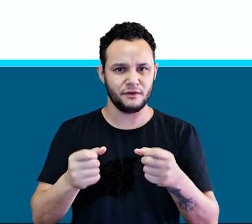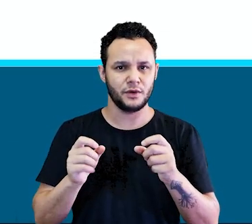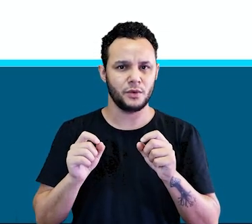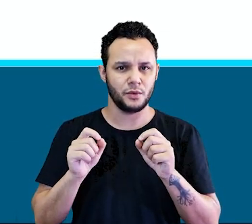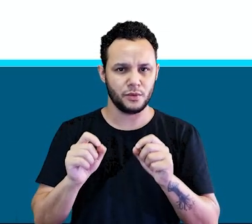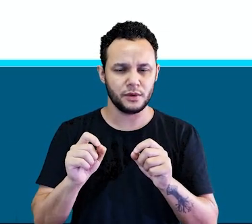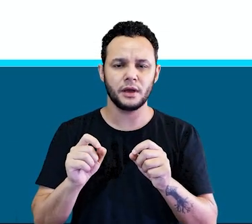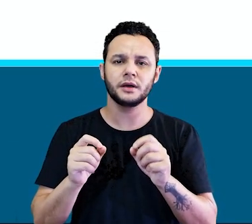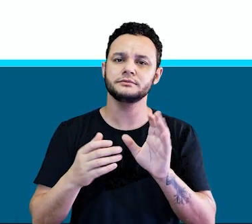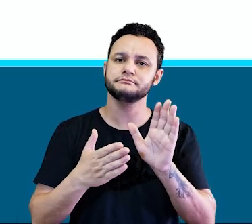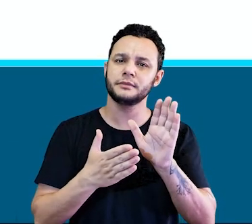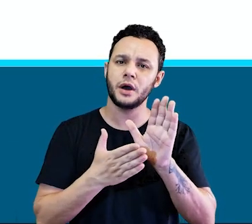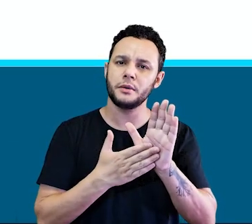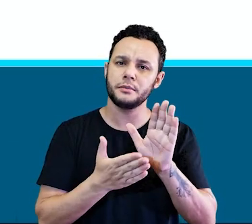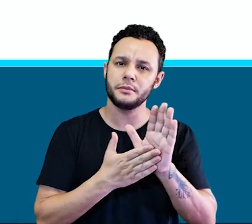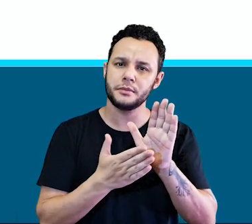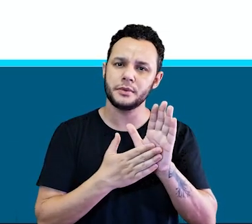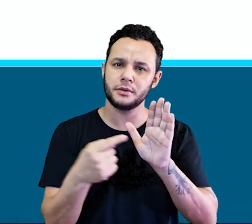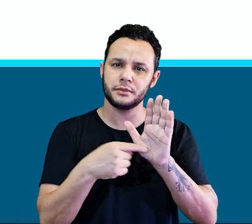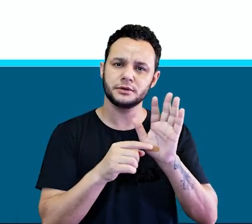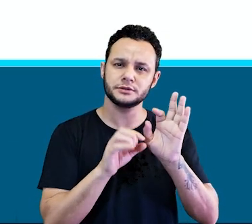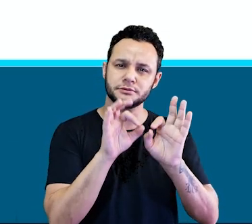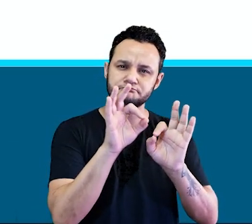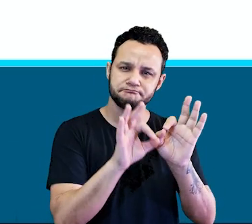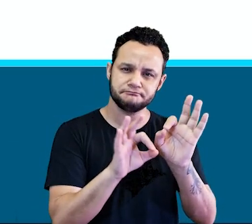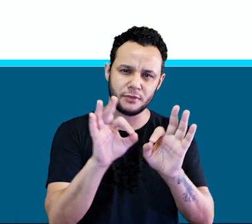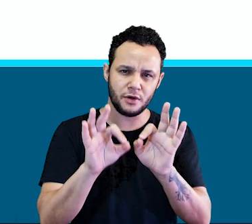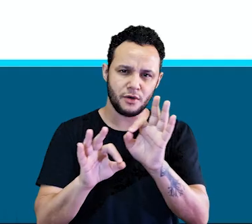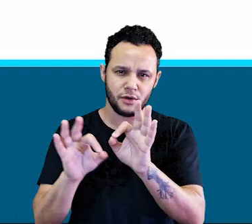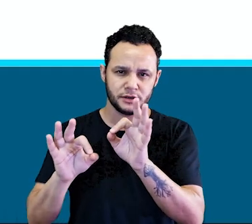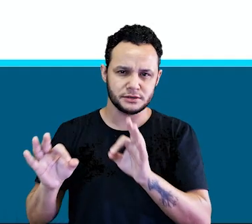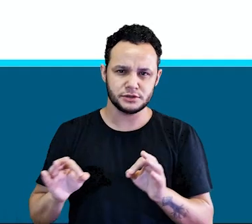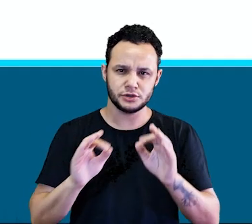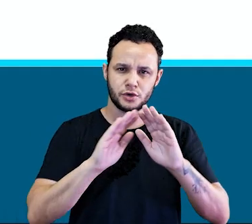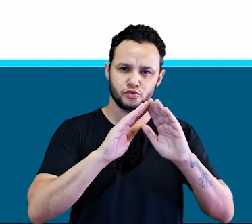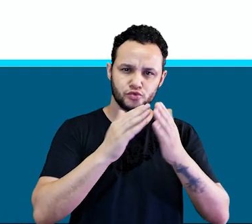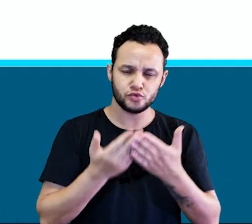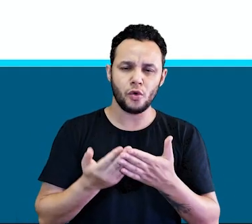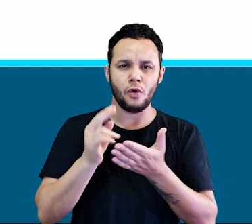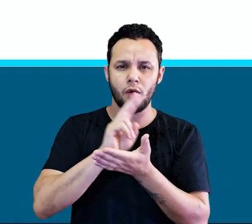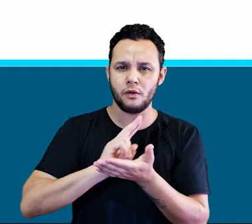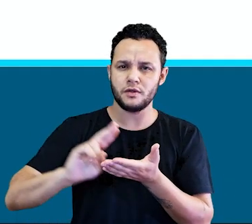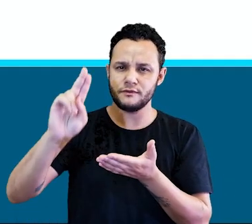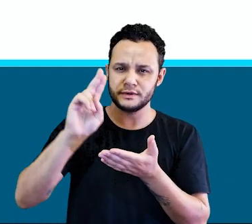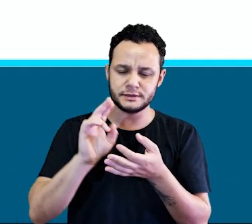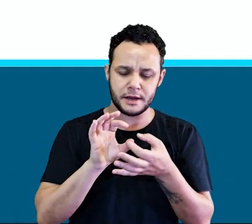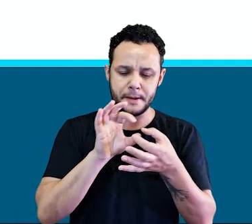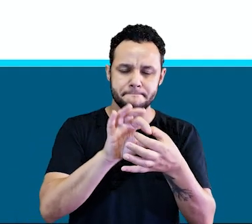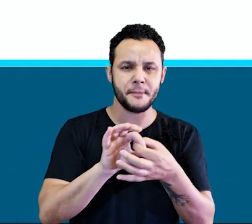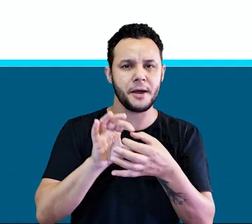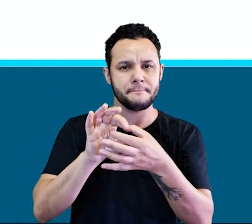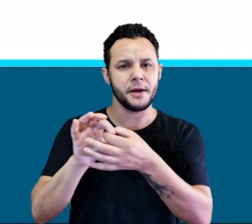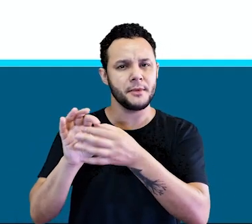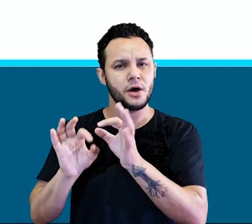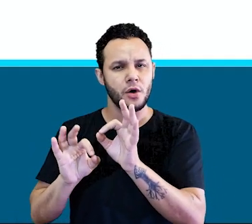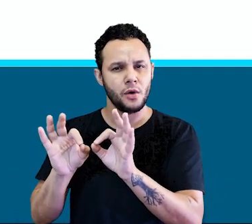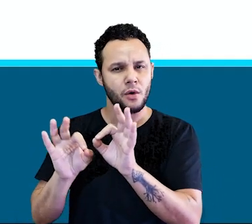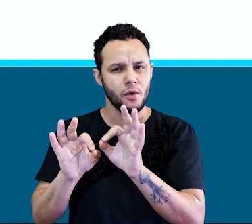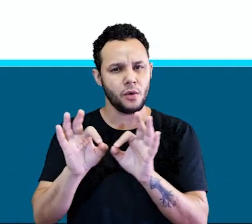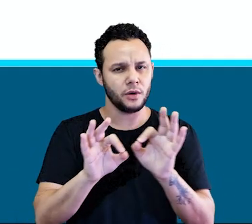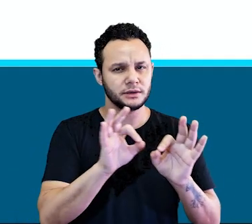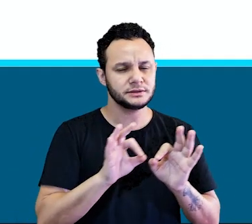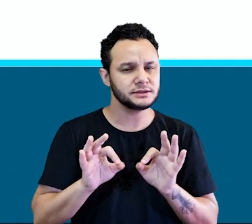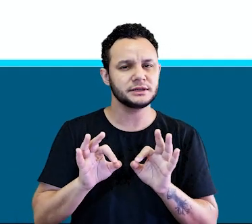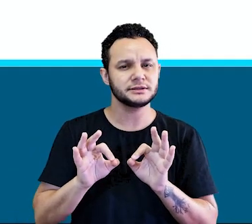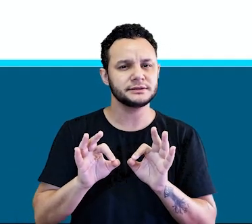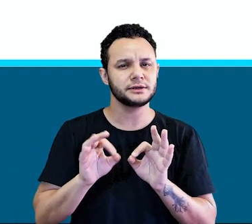defender uma proposta, né, de organização dos sistemas educacionais em que os estados, municípios e